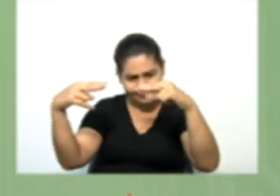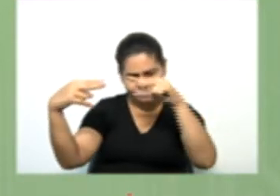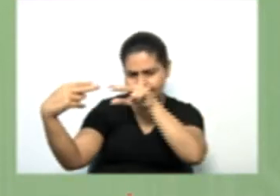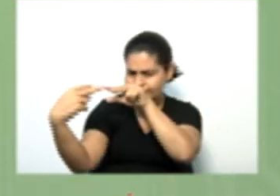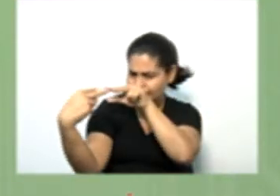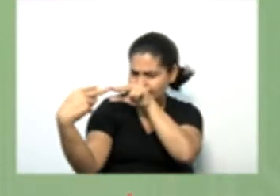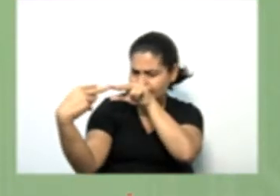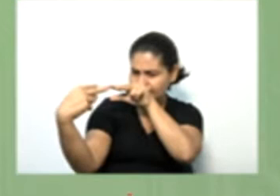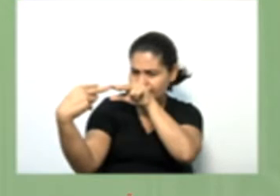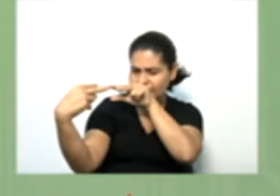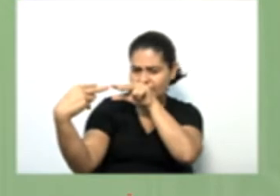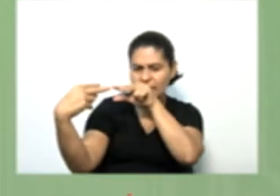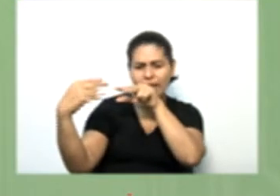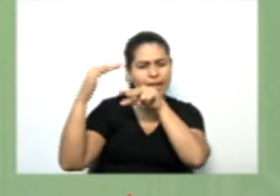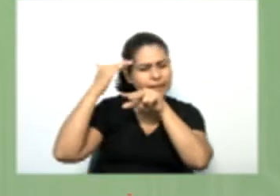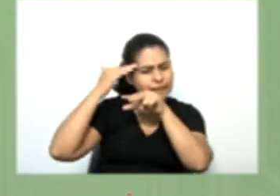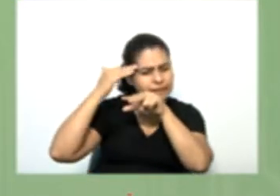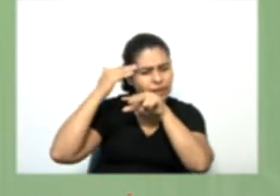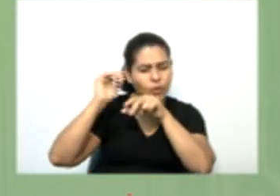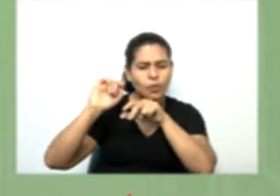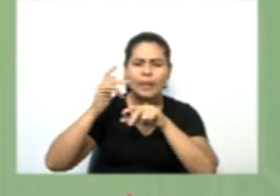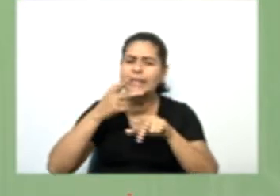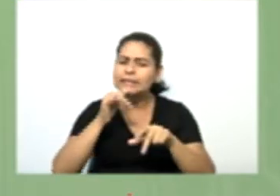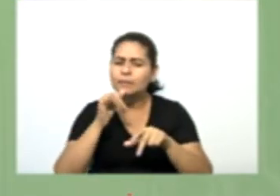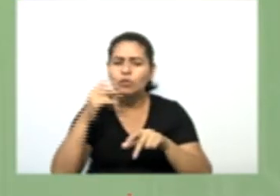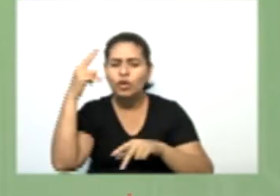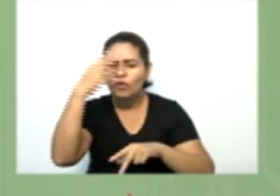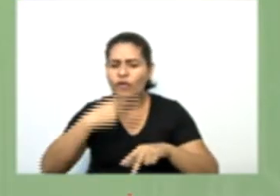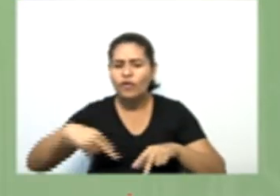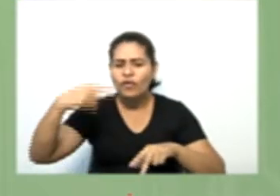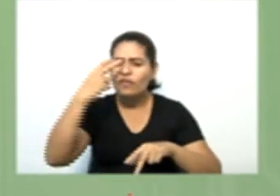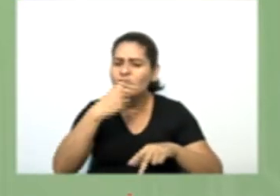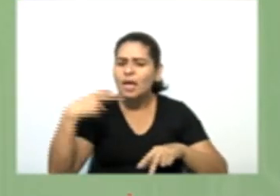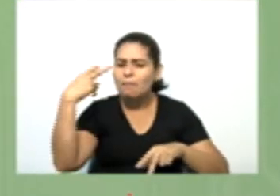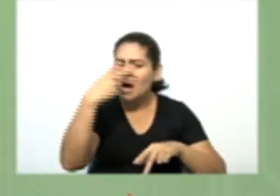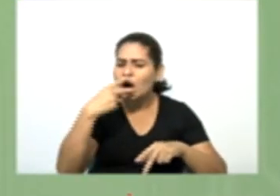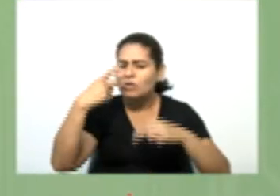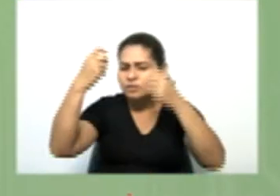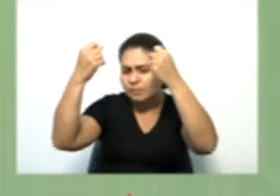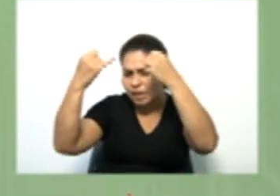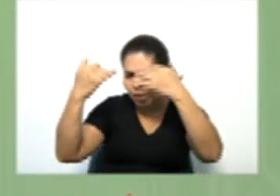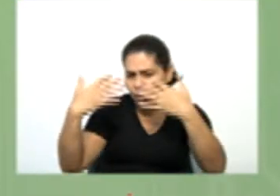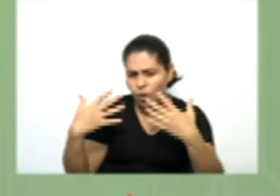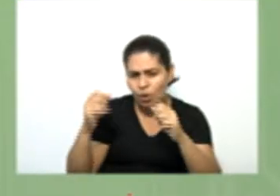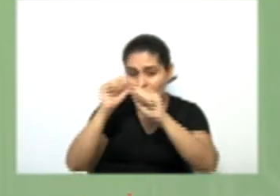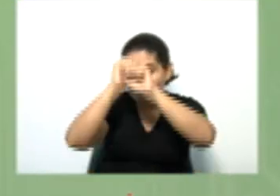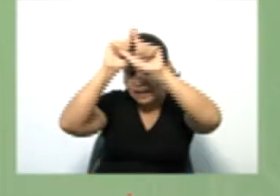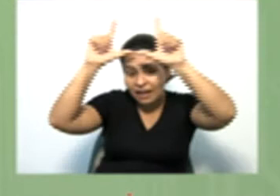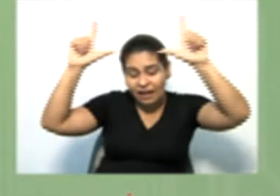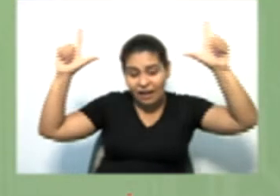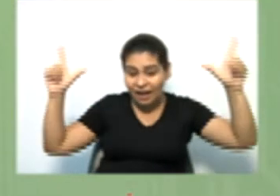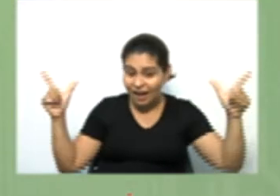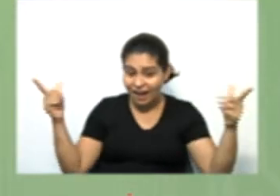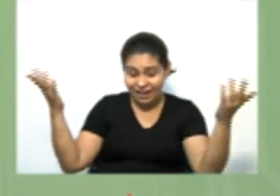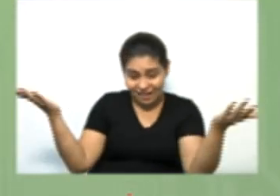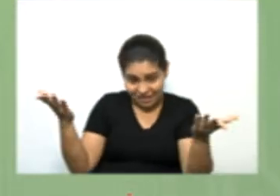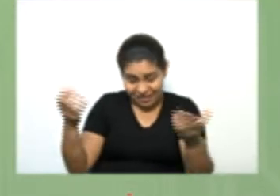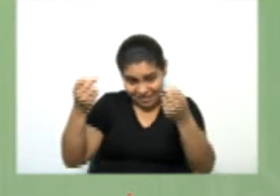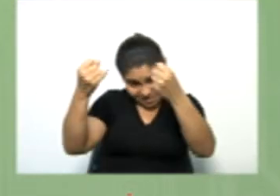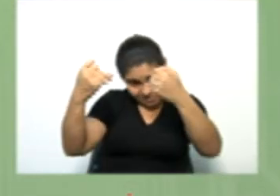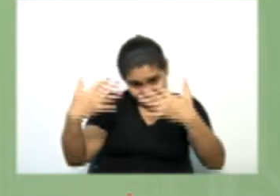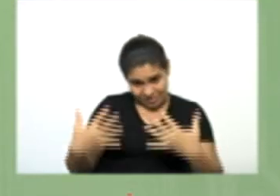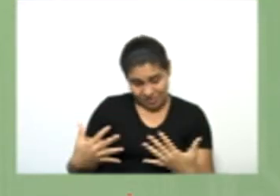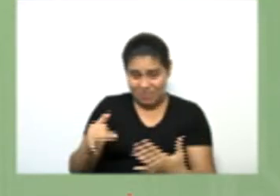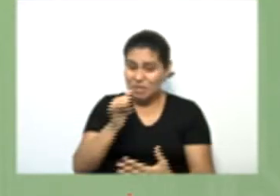forma normal, procure sinais não verbais, como o professor Gilberto muito brilhantemente explicou pra gente,